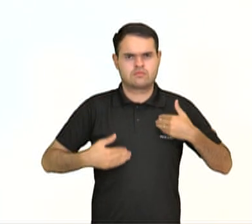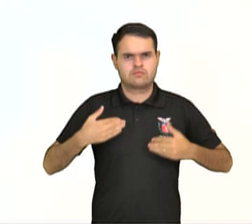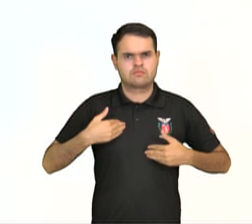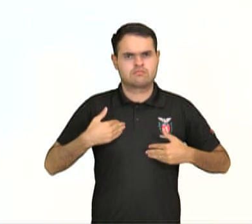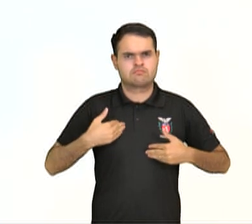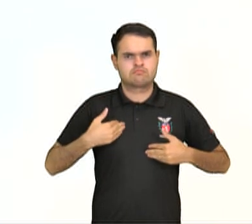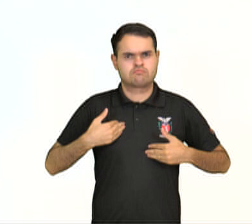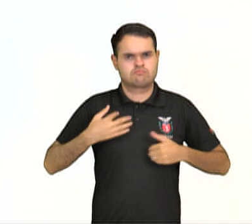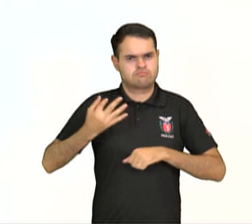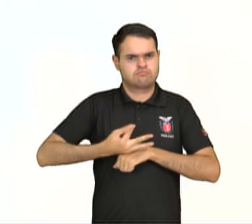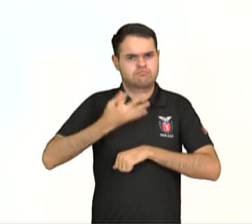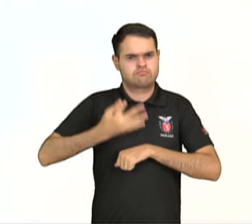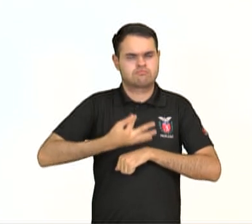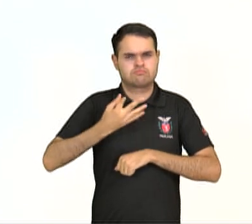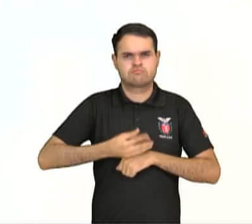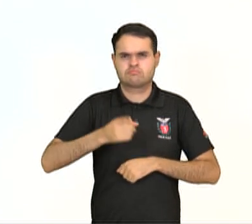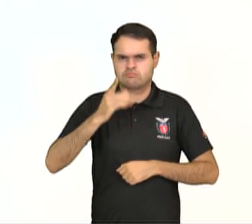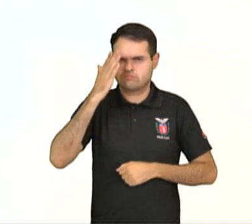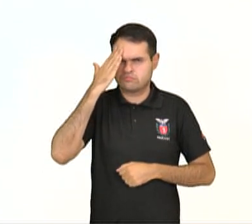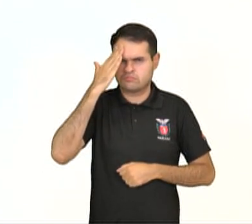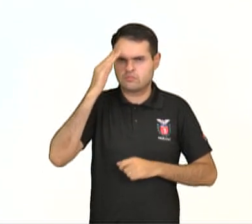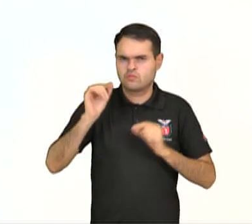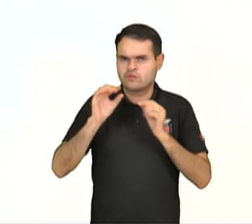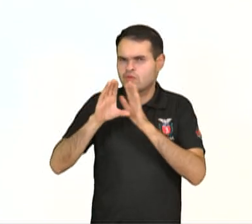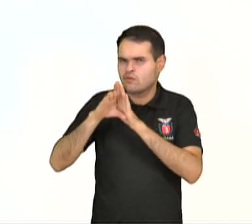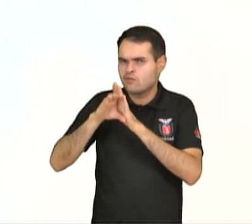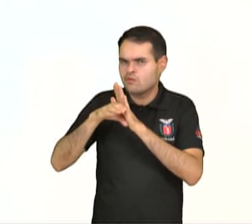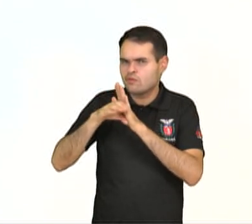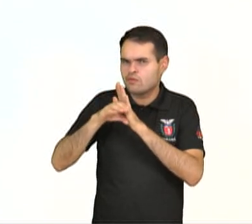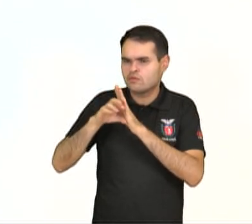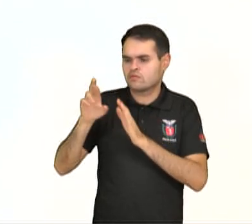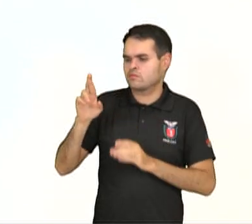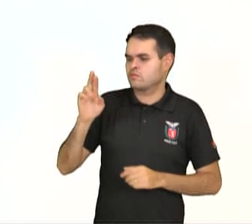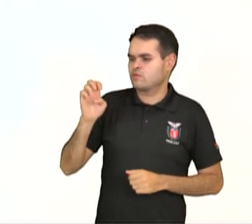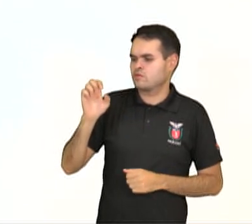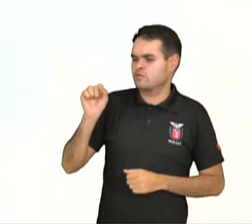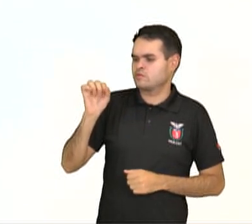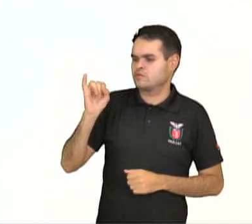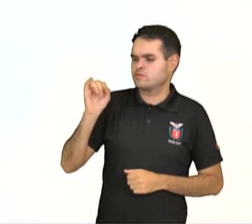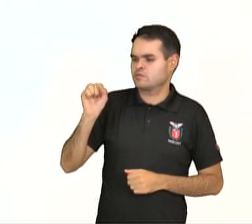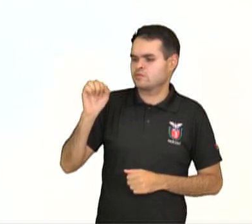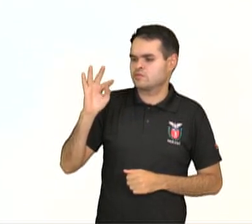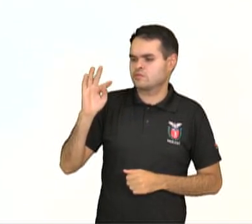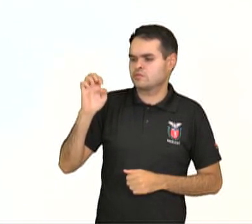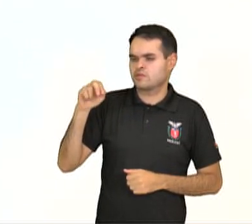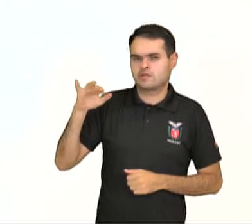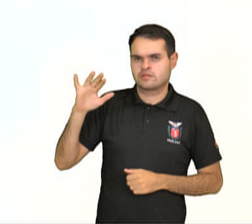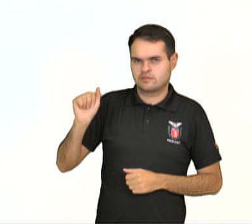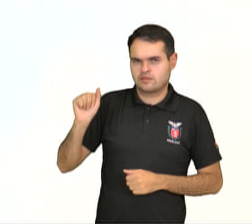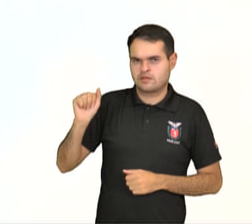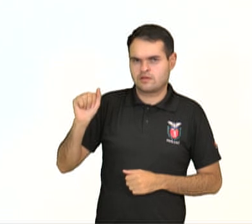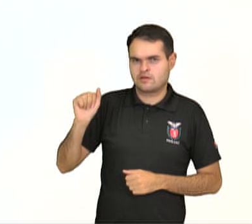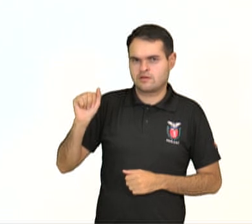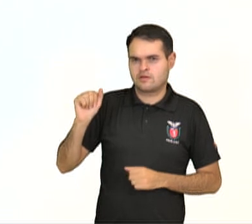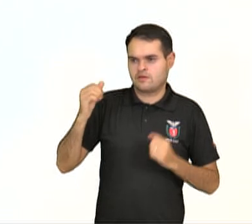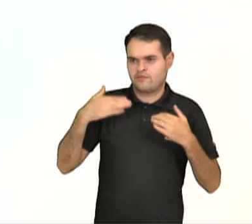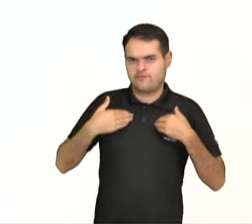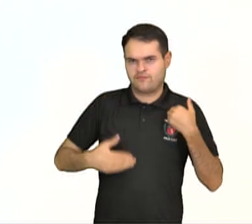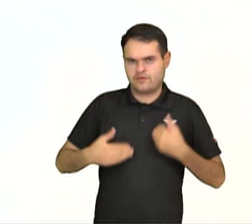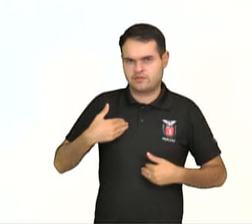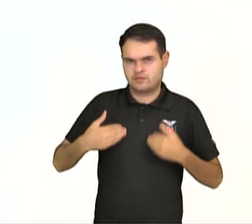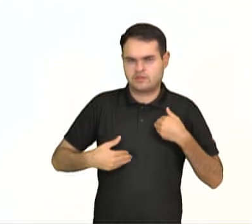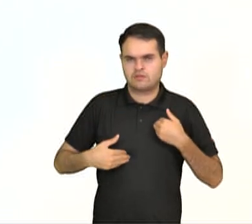primeiro falar um pouquinho sobre o conceito de resistência física. Olha só, resistência